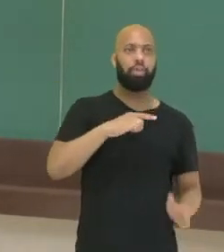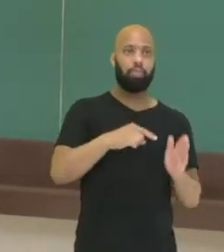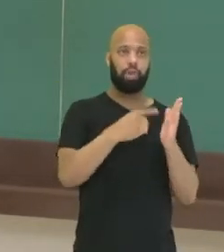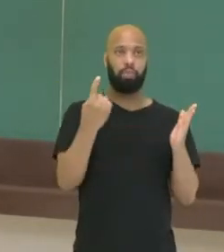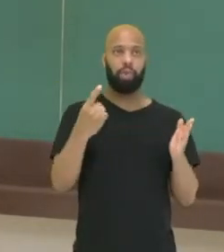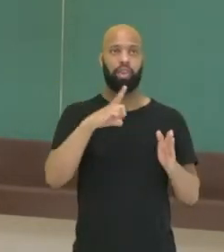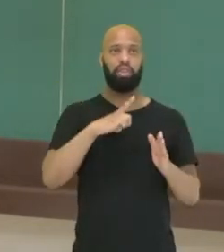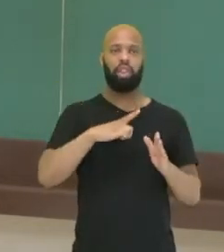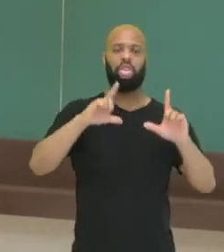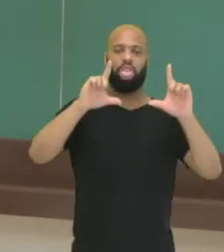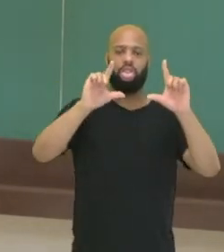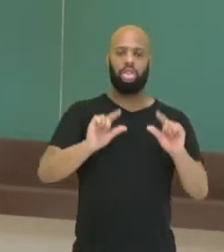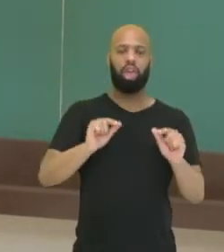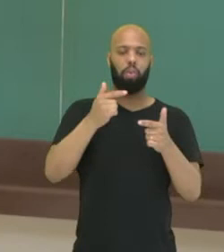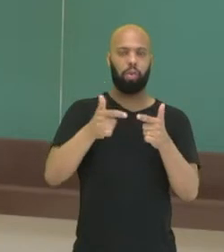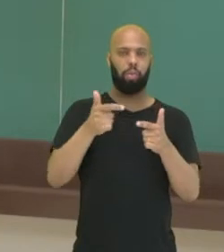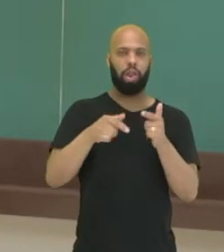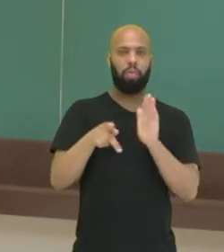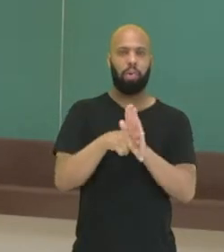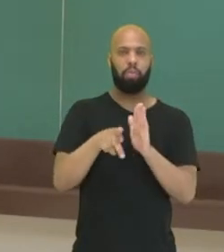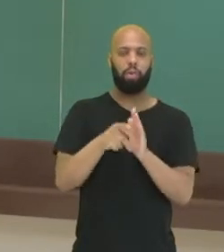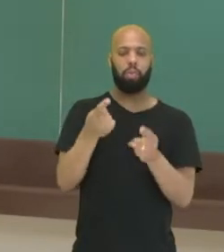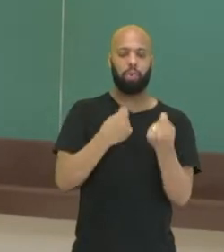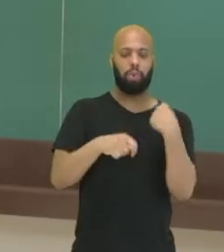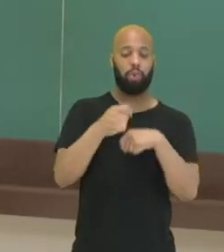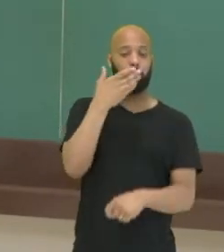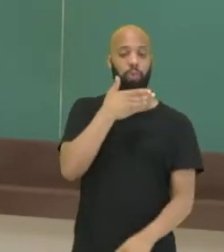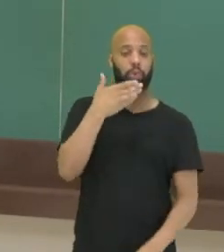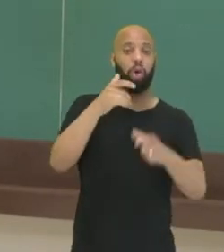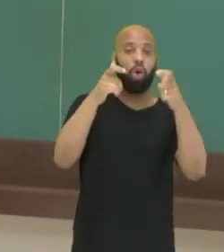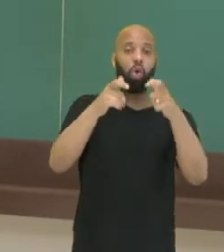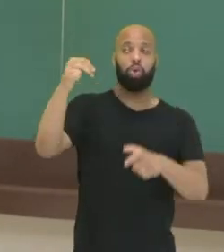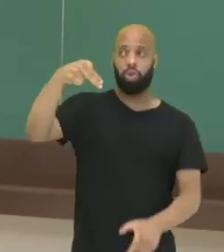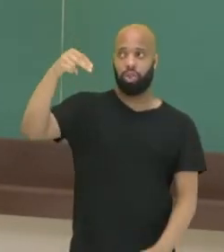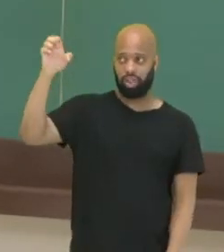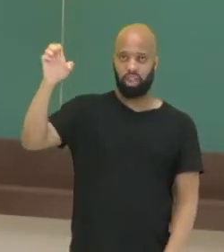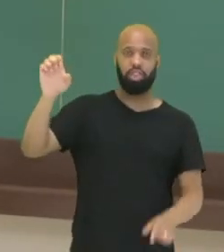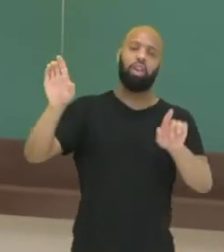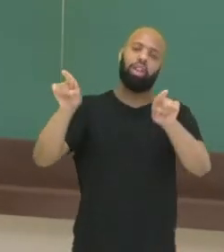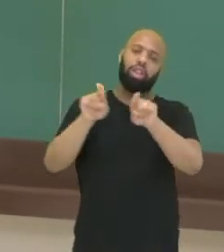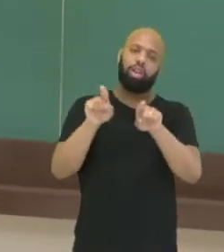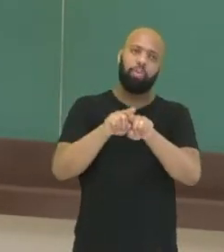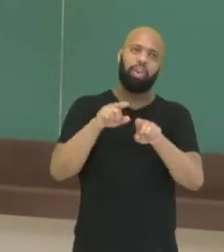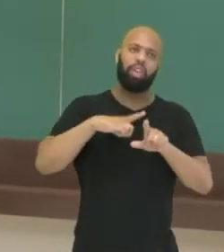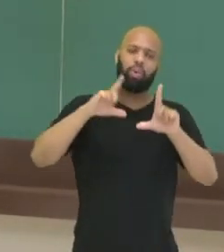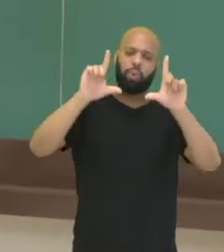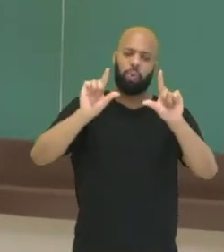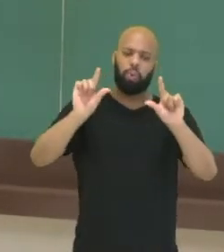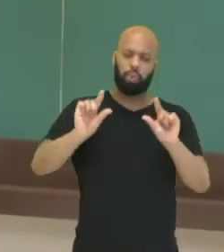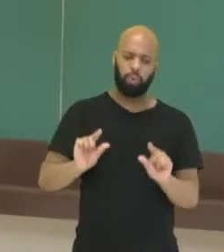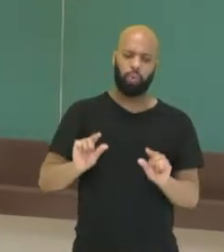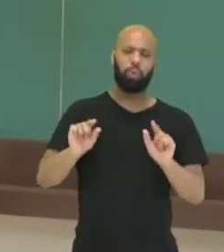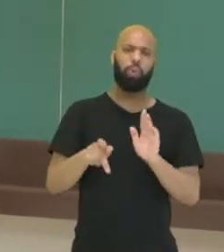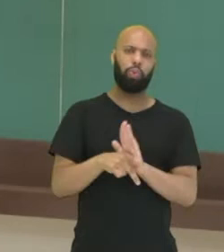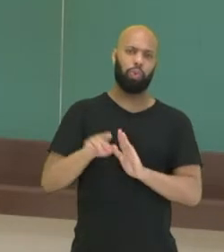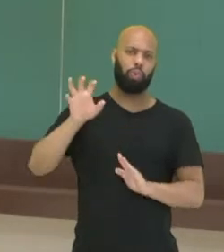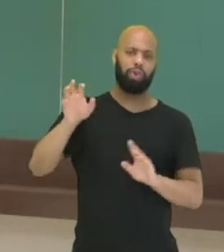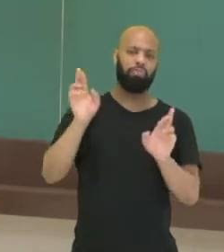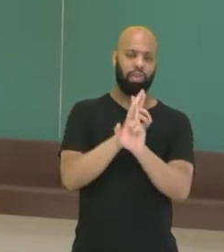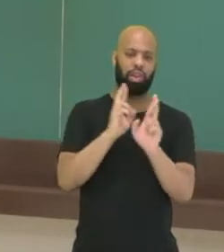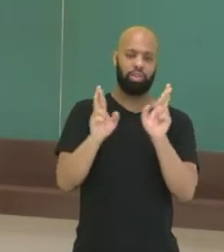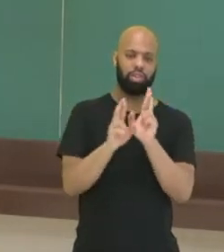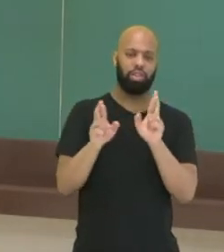a decadência da economia do açúcar no Nordeste, diminui a atividade